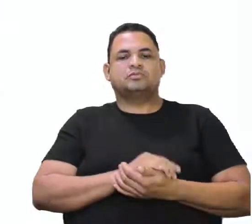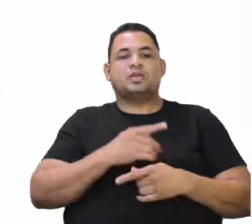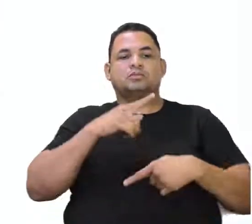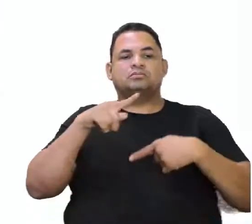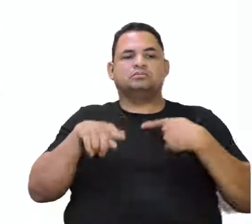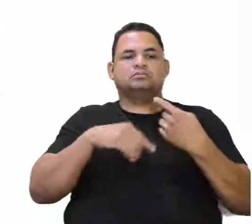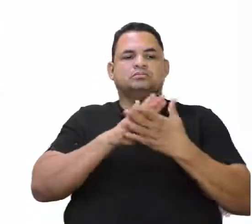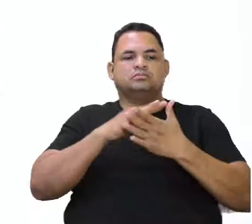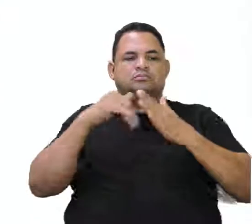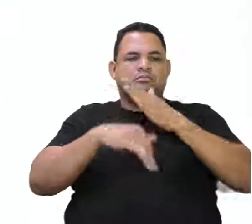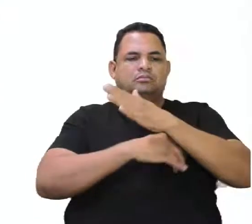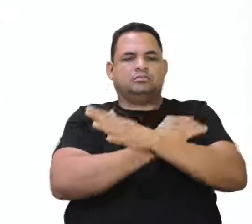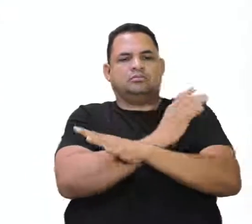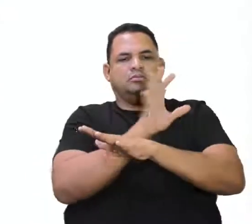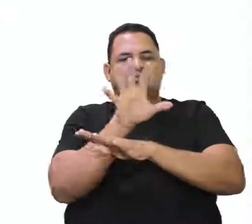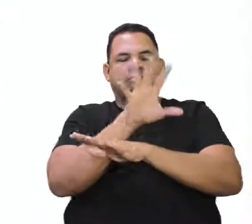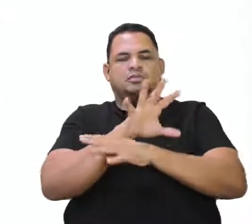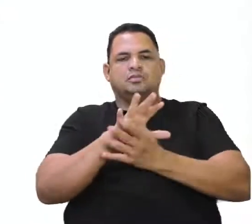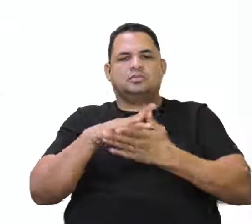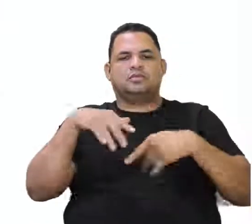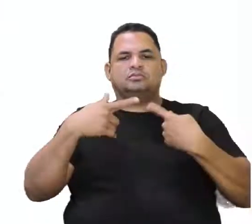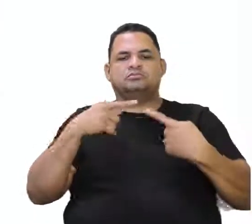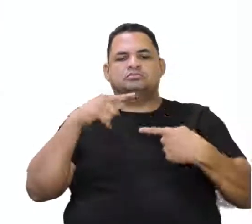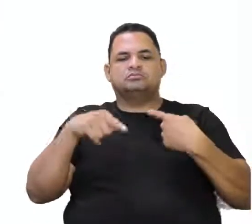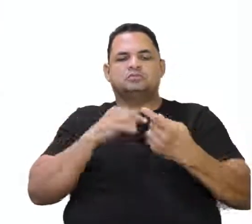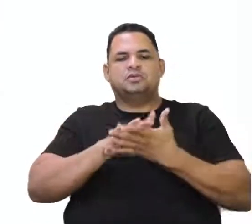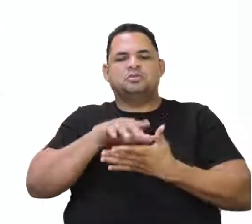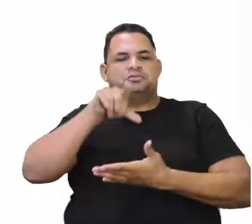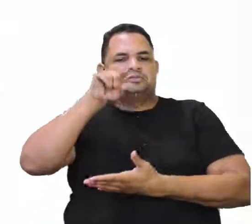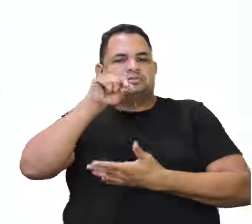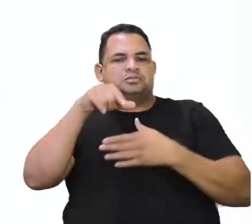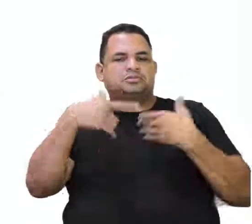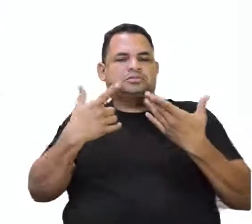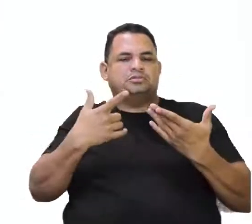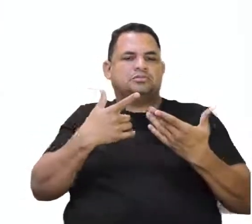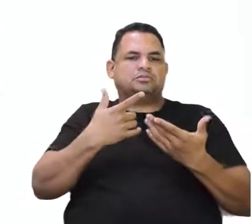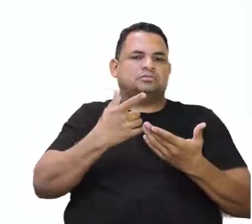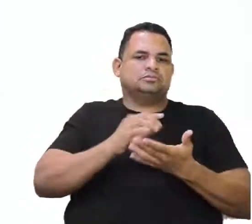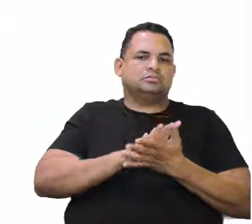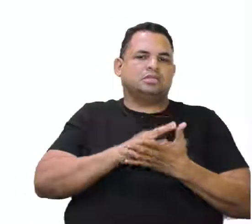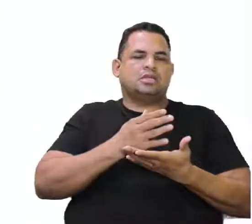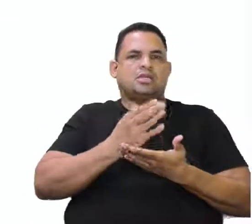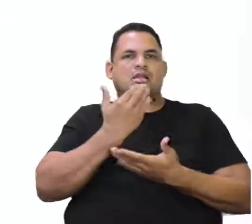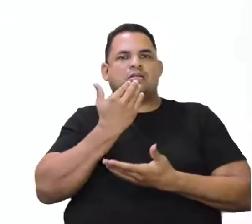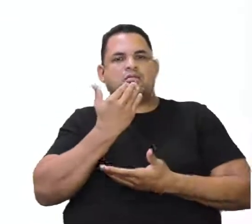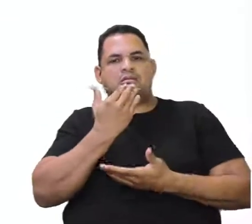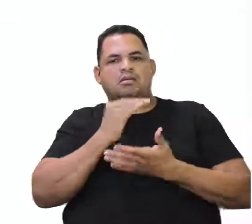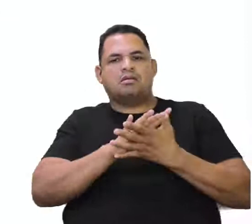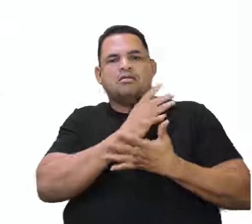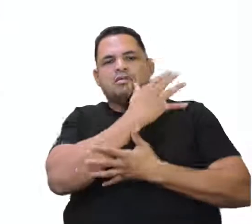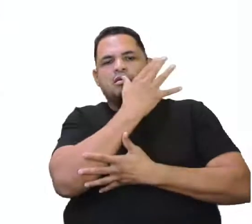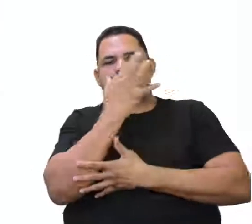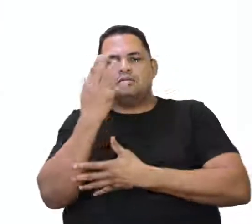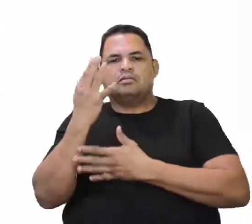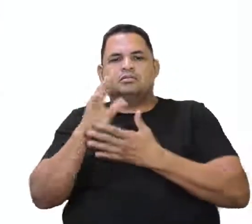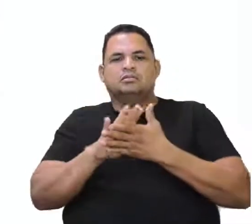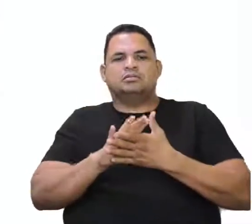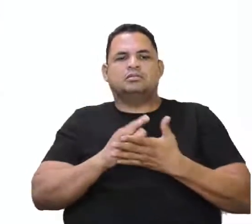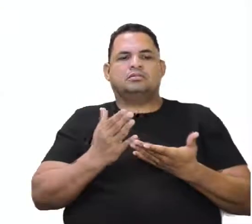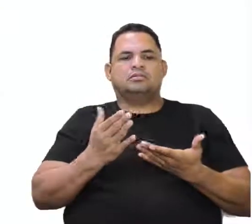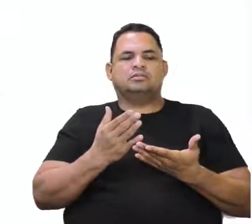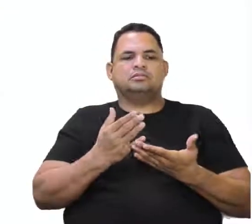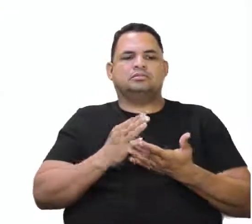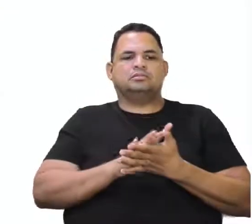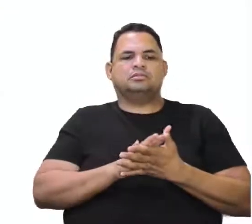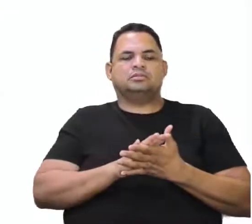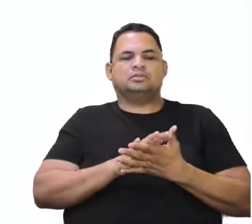Seu papel nesse ecossistema. Qual é o papel dessa ave? Ela é uma ave herbívora, uma ave insetívora?